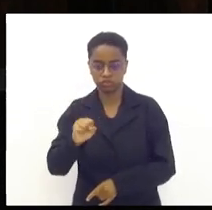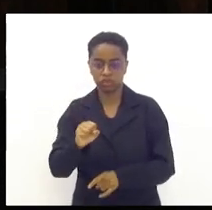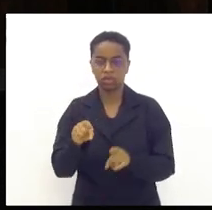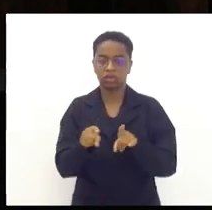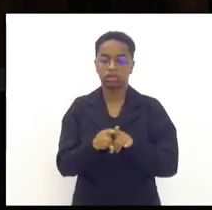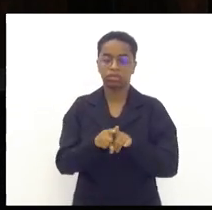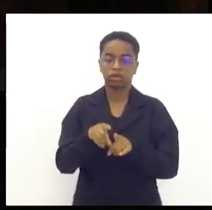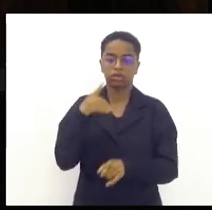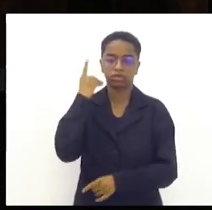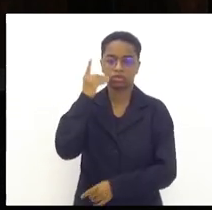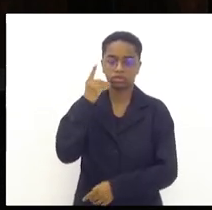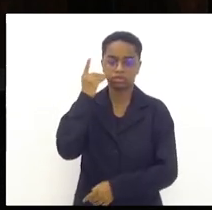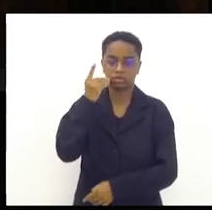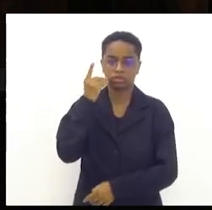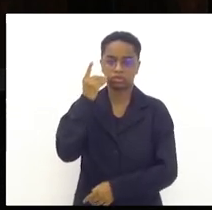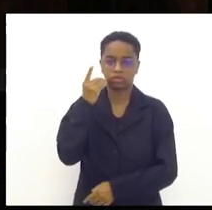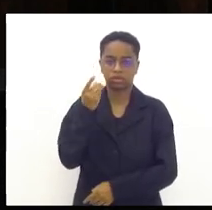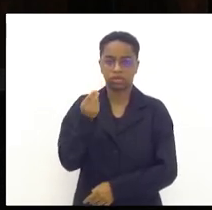o deputado...